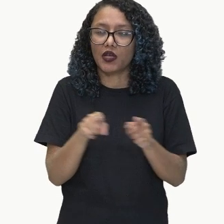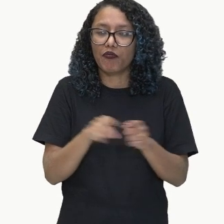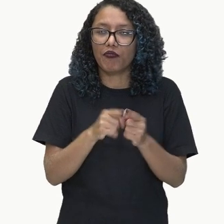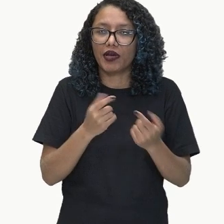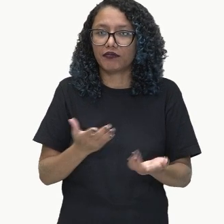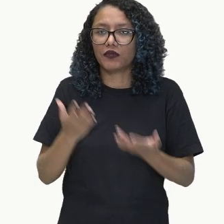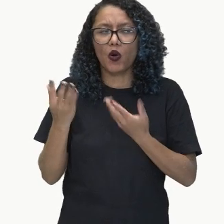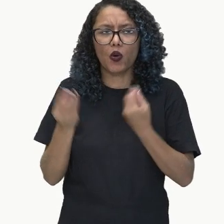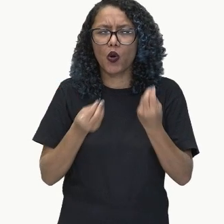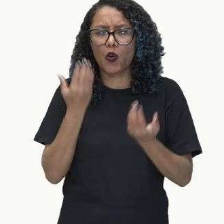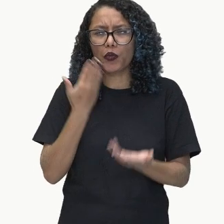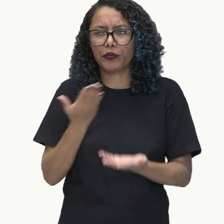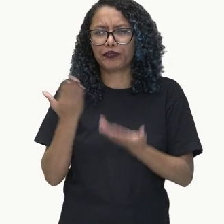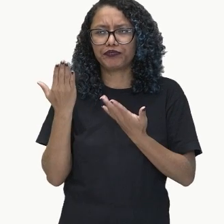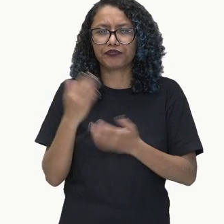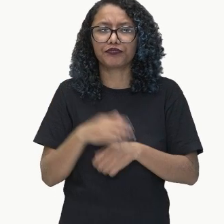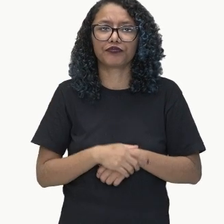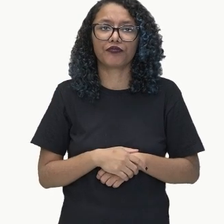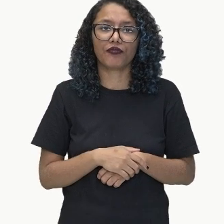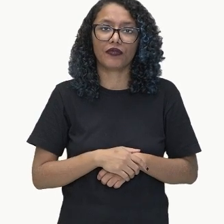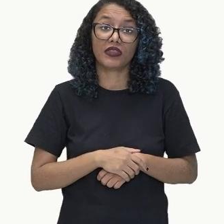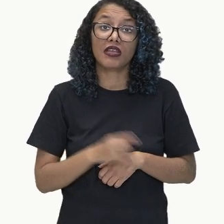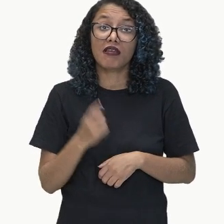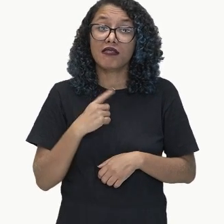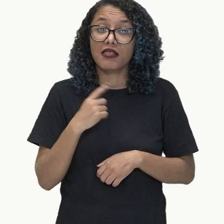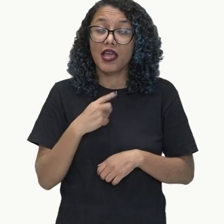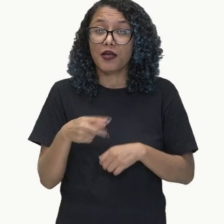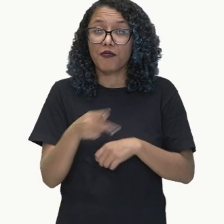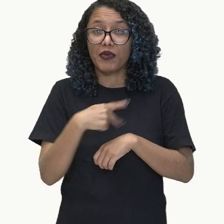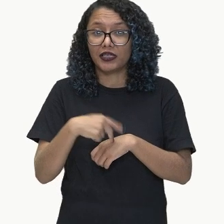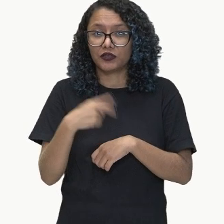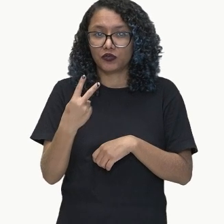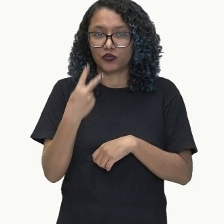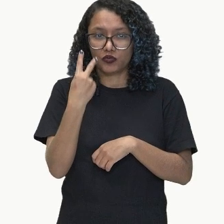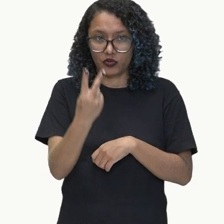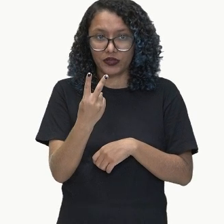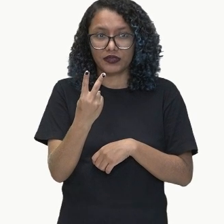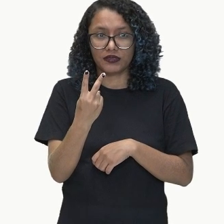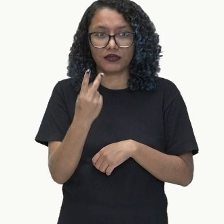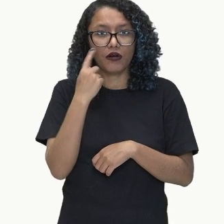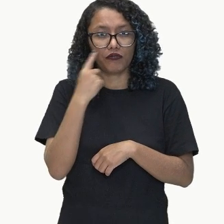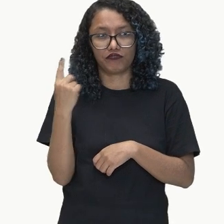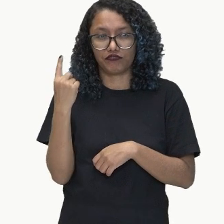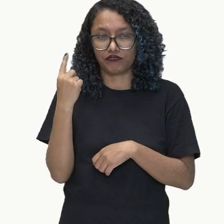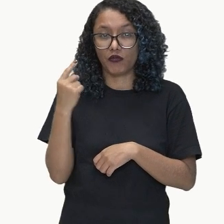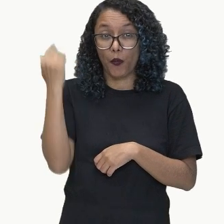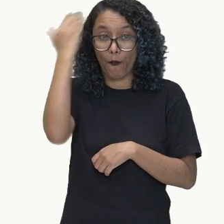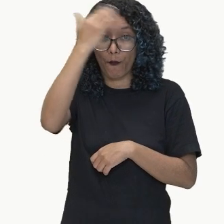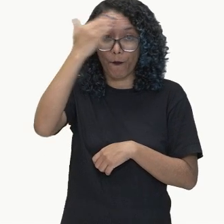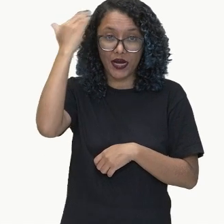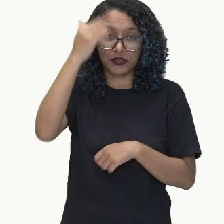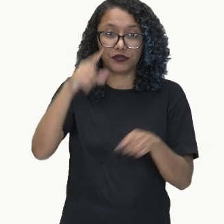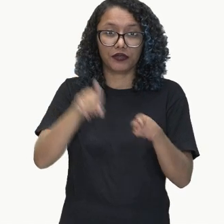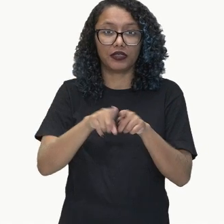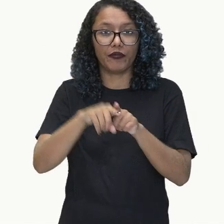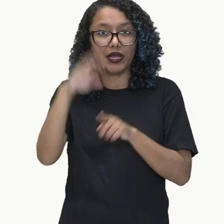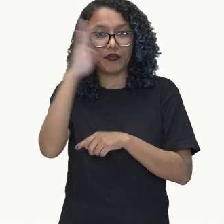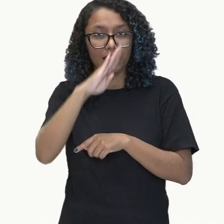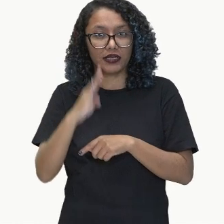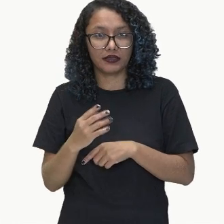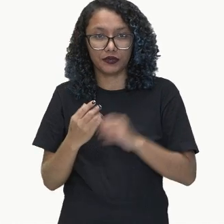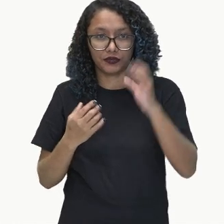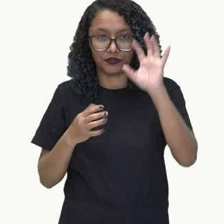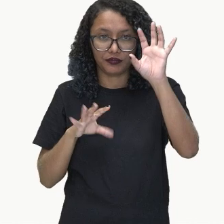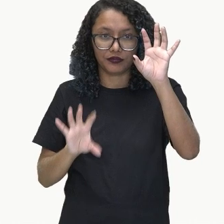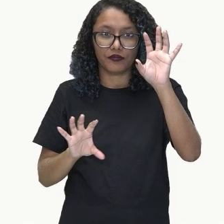gente vai ter 2 países que vão ser 2 regiões. Eu vou ter o México e o Brasil